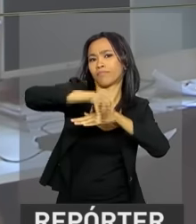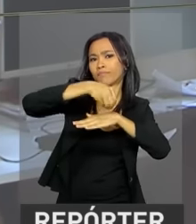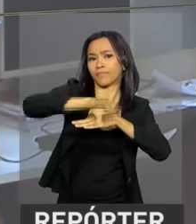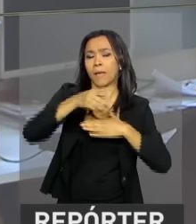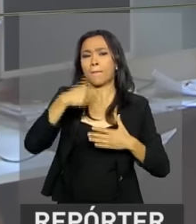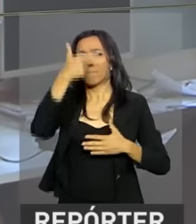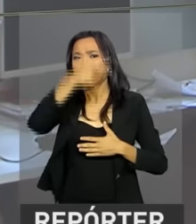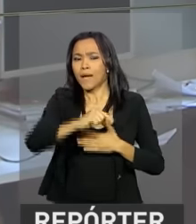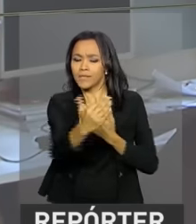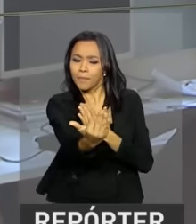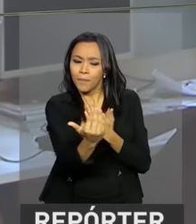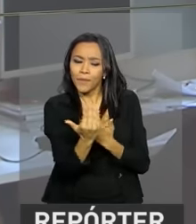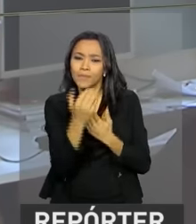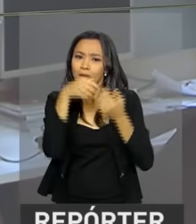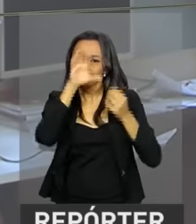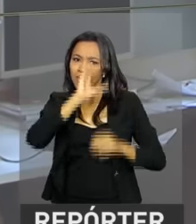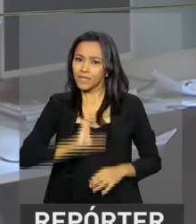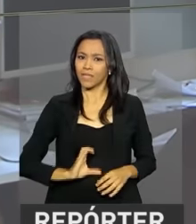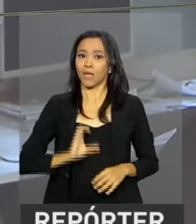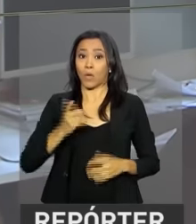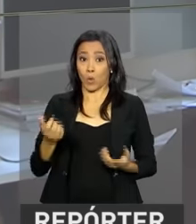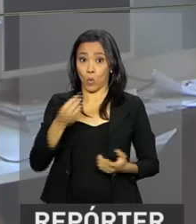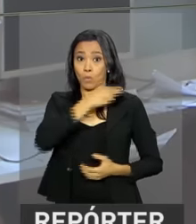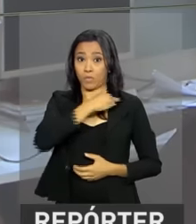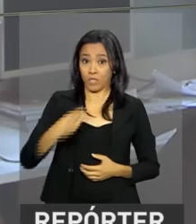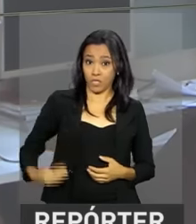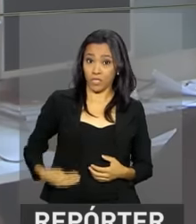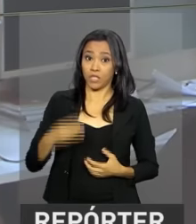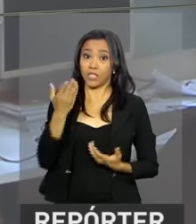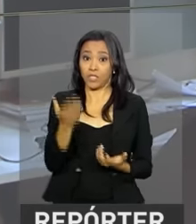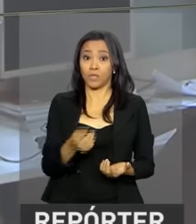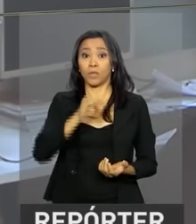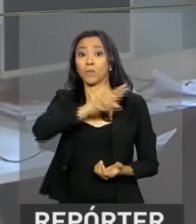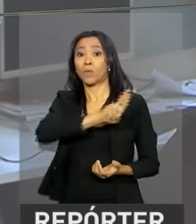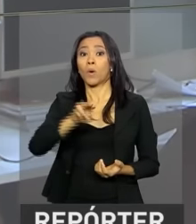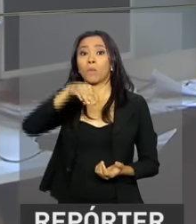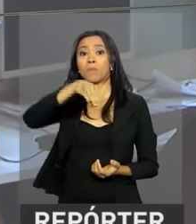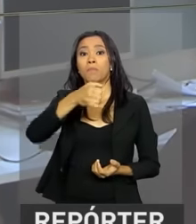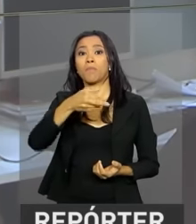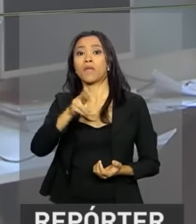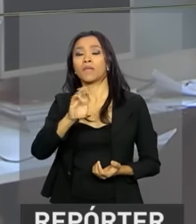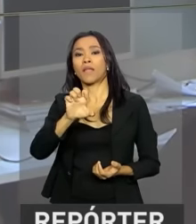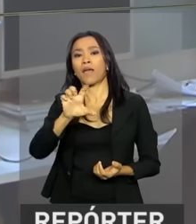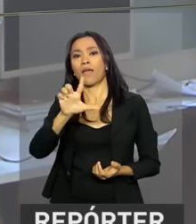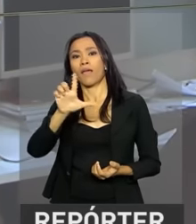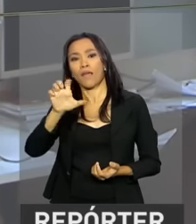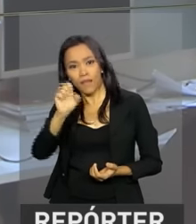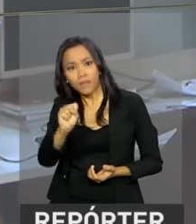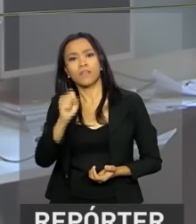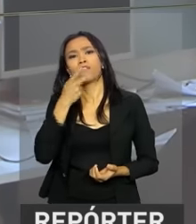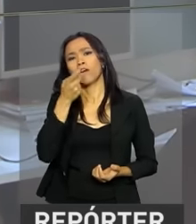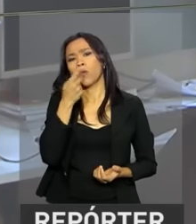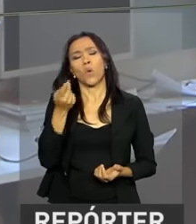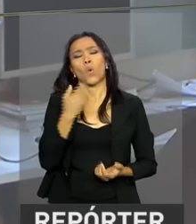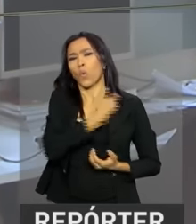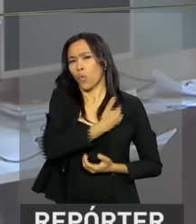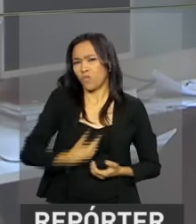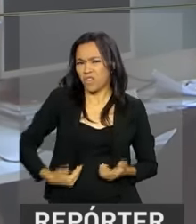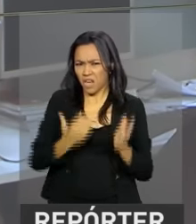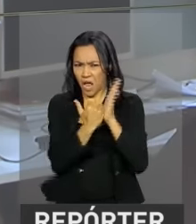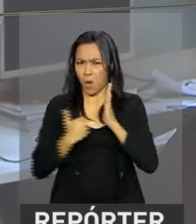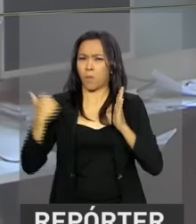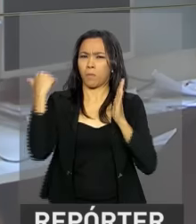mais o cidadão o ministro da Fazenda Henrique merelles que participou ao vivo do programa afirmou que o governo não prevê aumento de